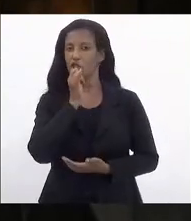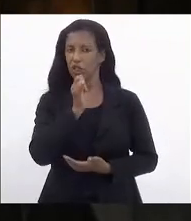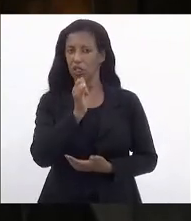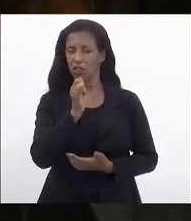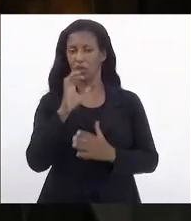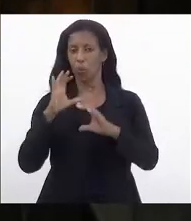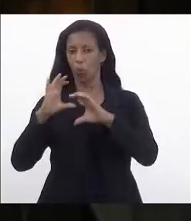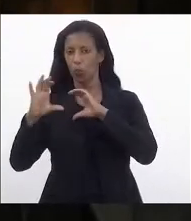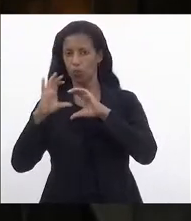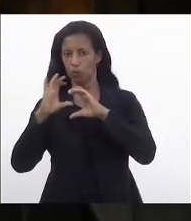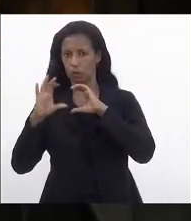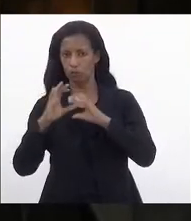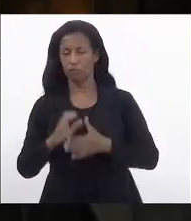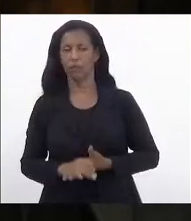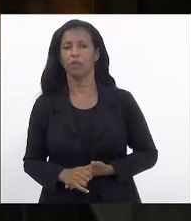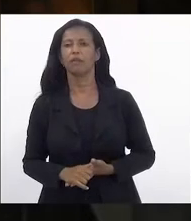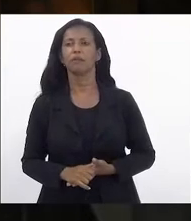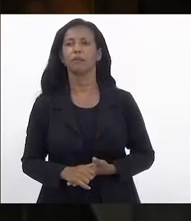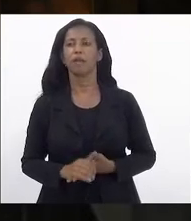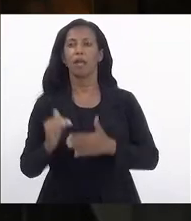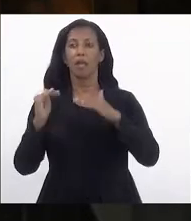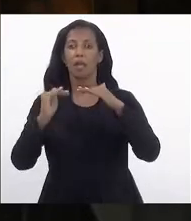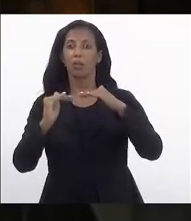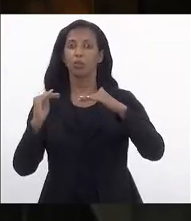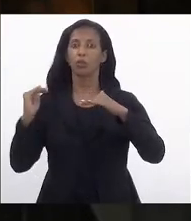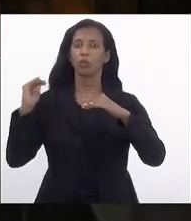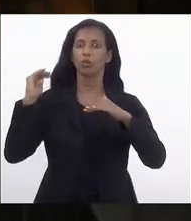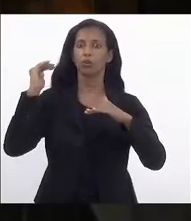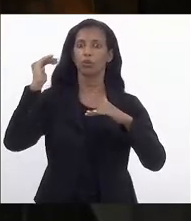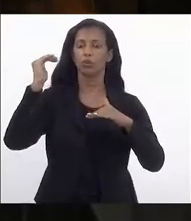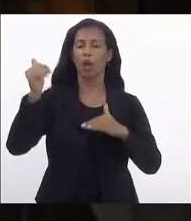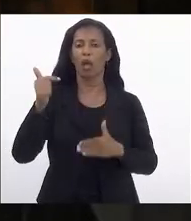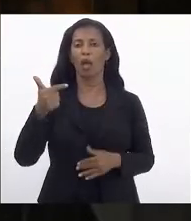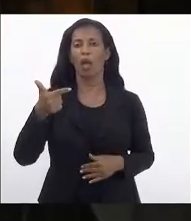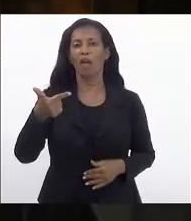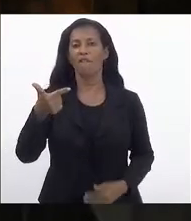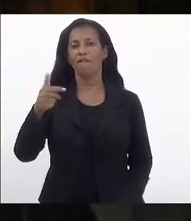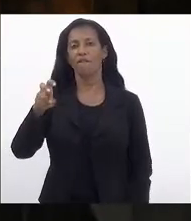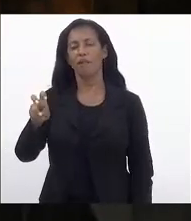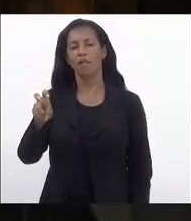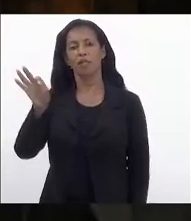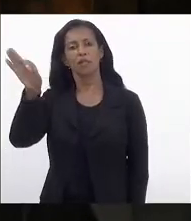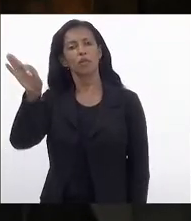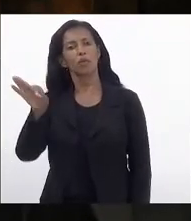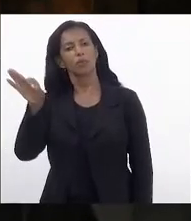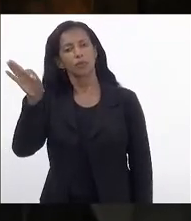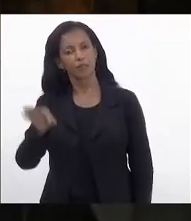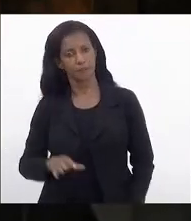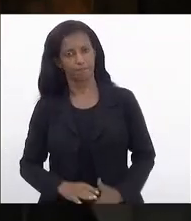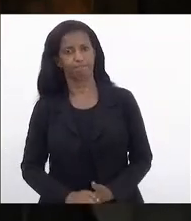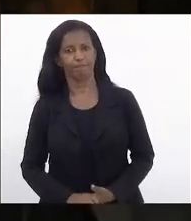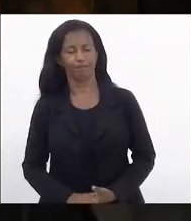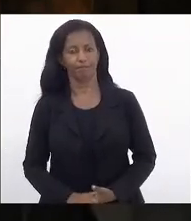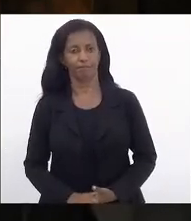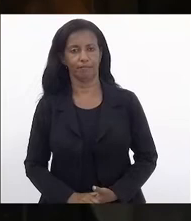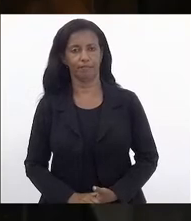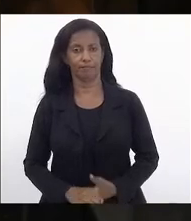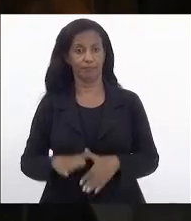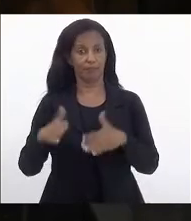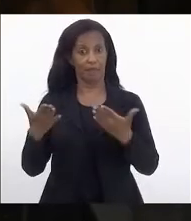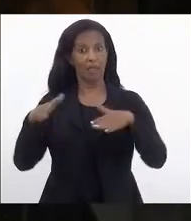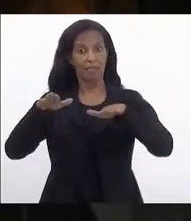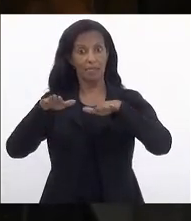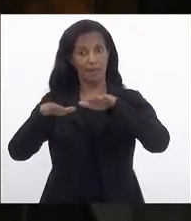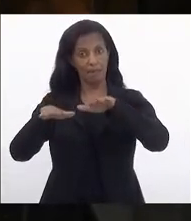telecomunicações é superior a 25% então na